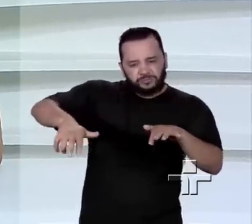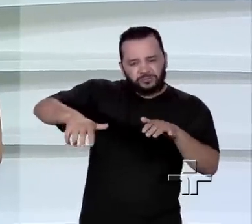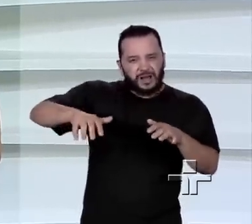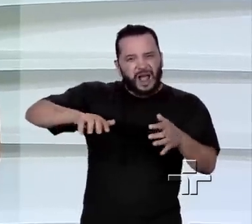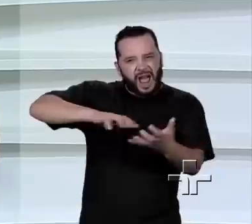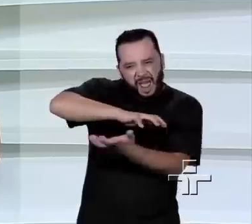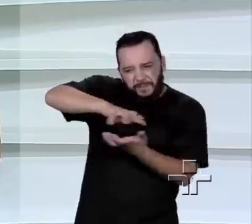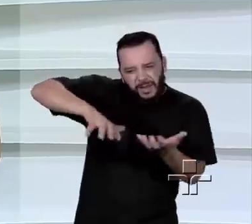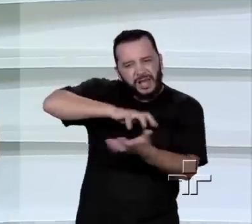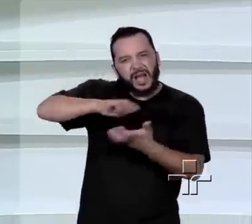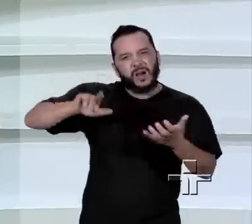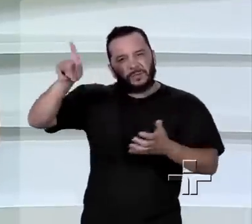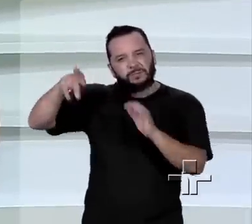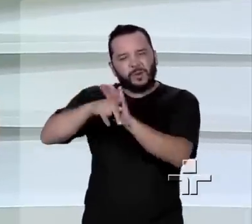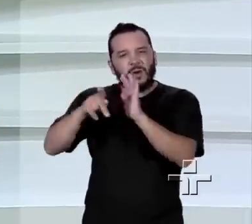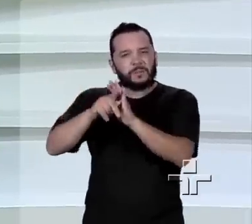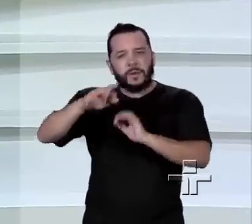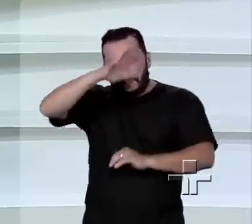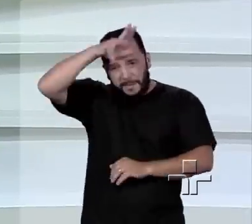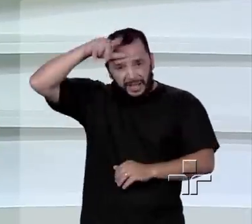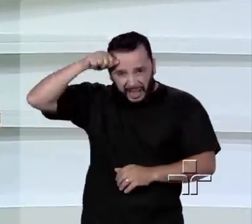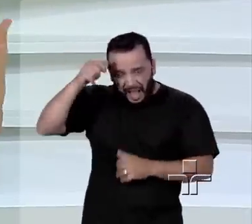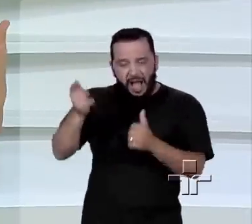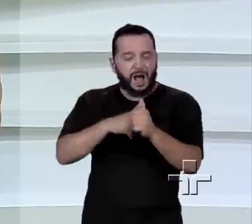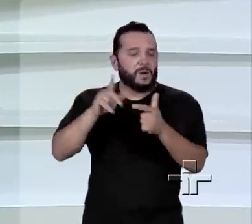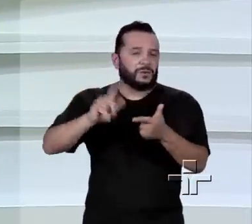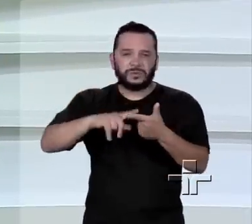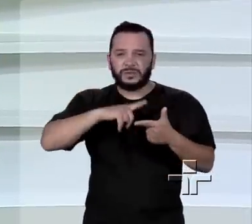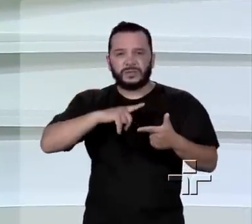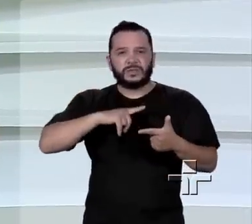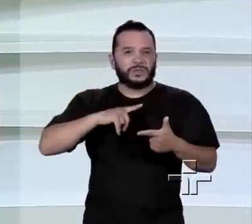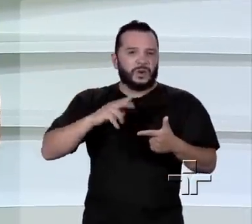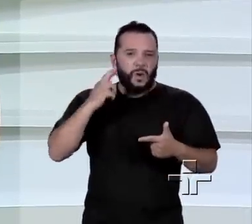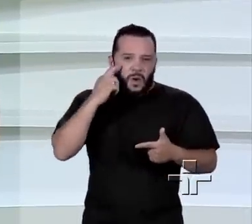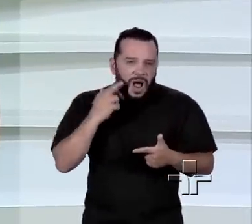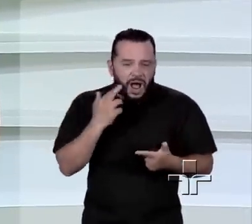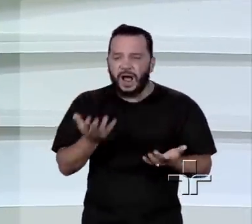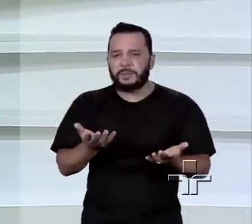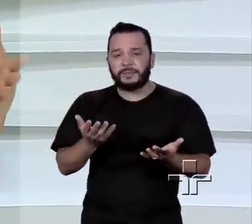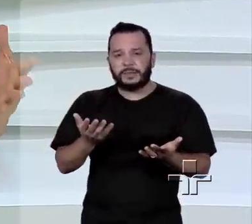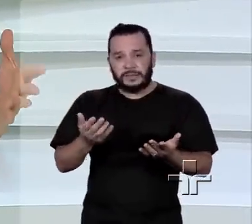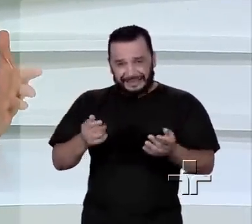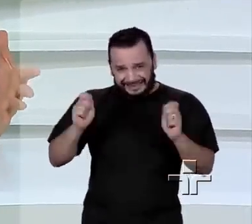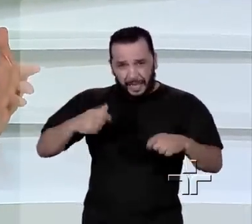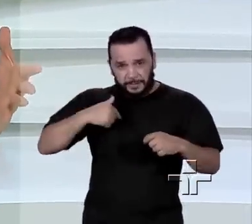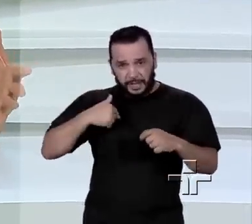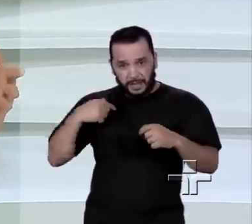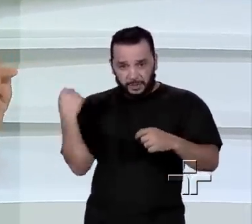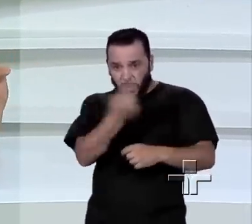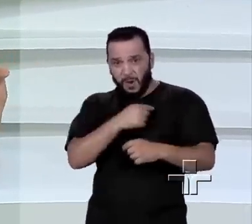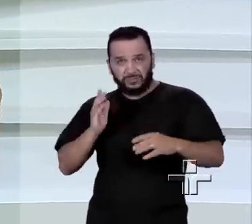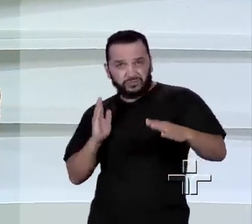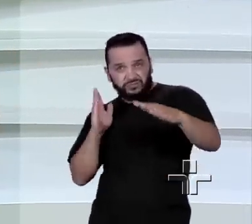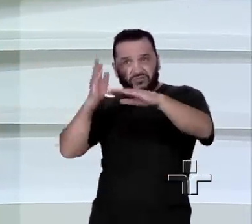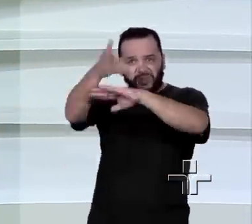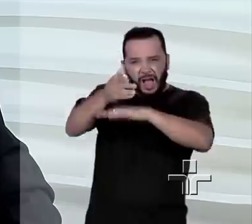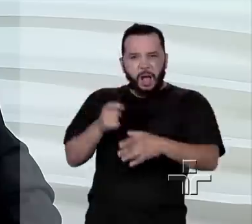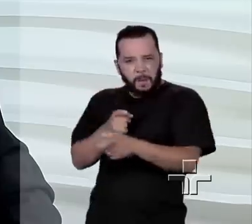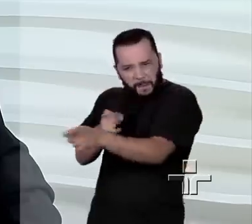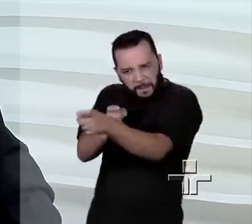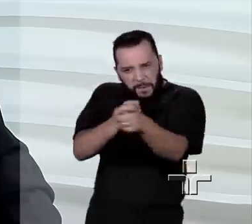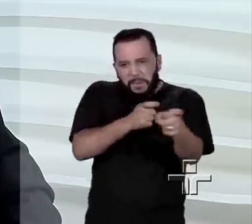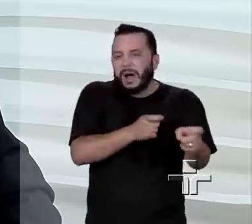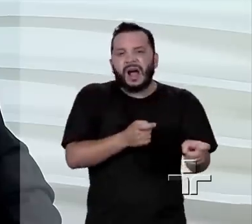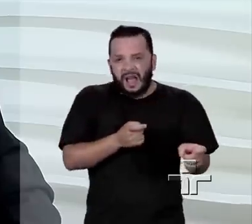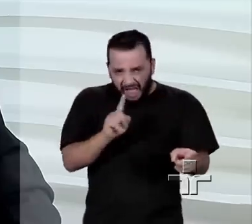disse, vamos lá, Bangu, vocês conseguem fazer melhor. Indica o quê? Vamos matar os presos para reduzir o problema de superpopulação e rebeliões.